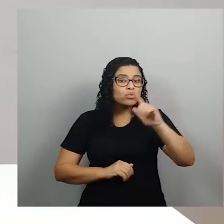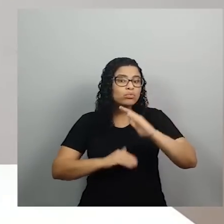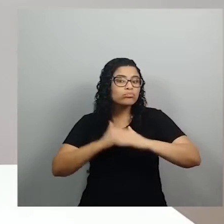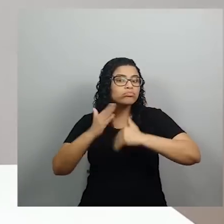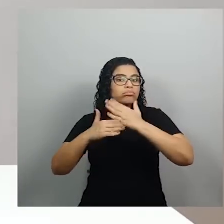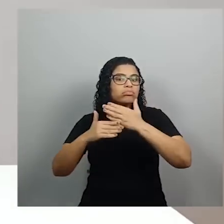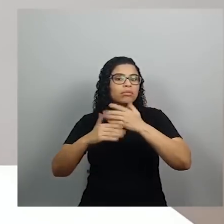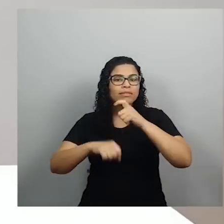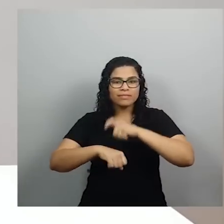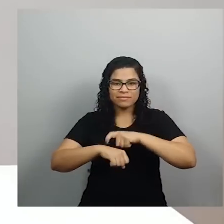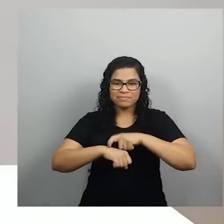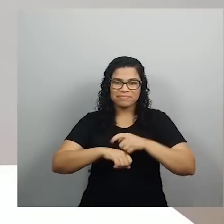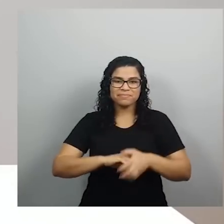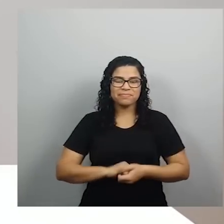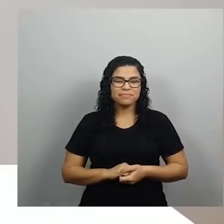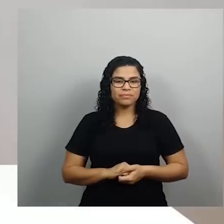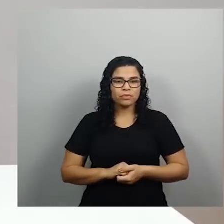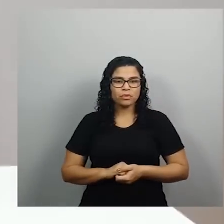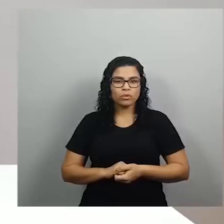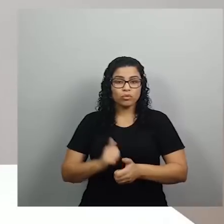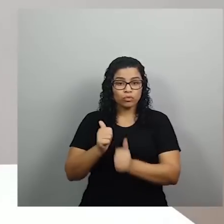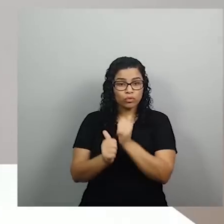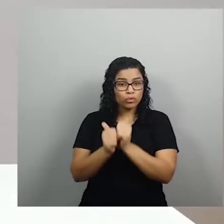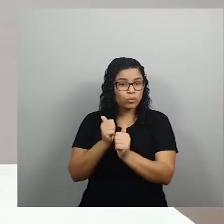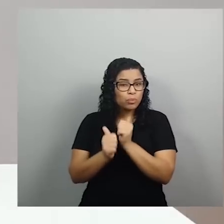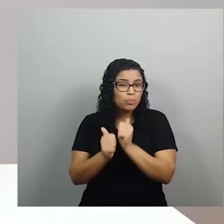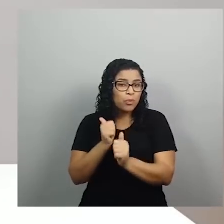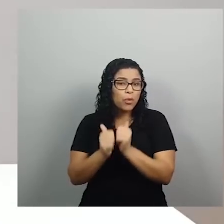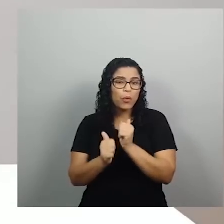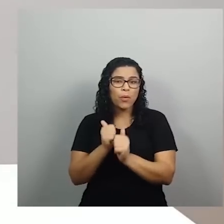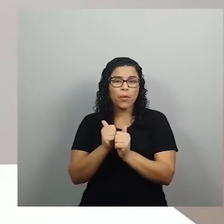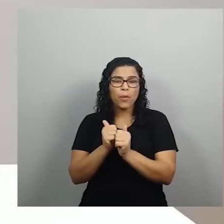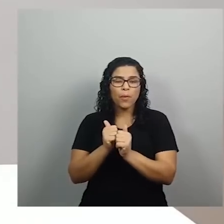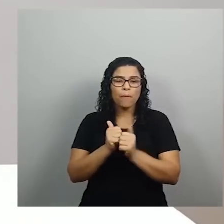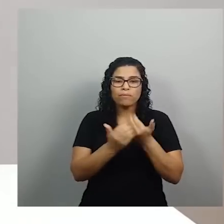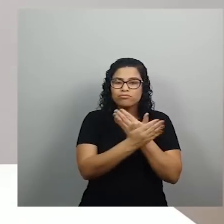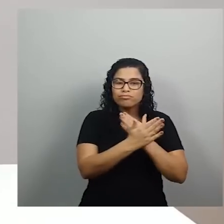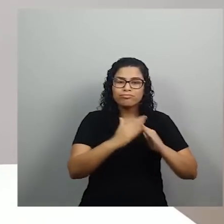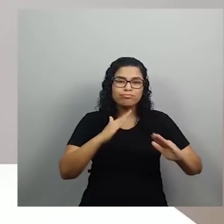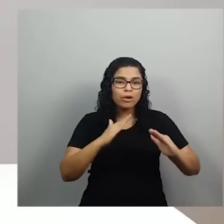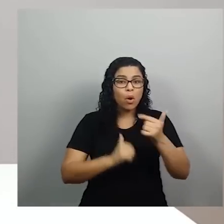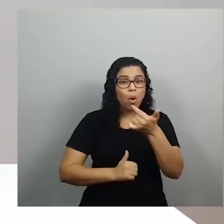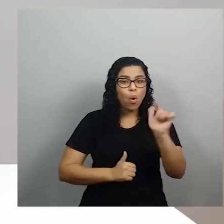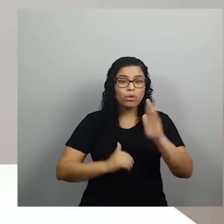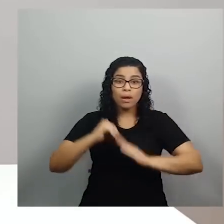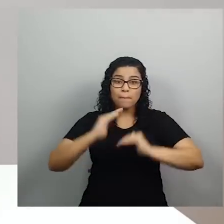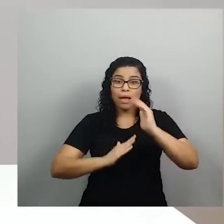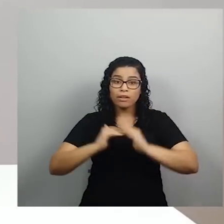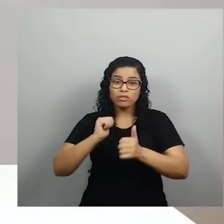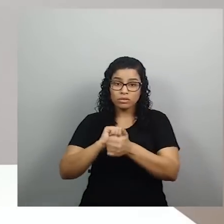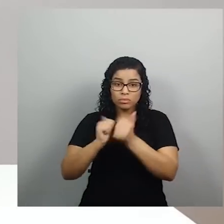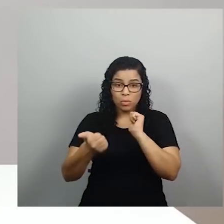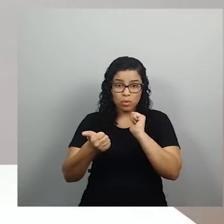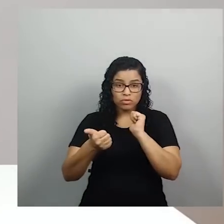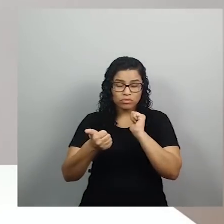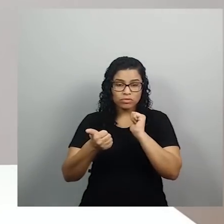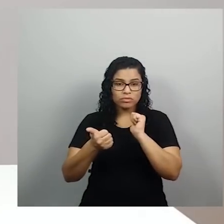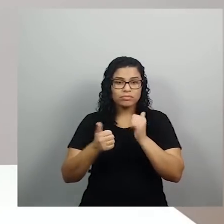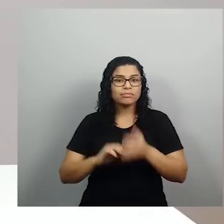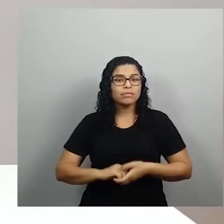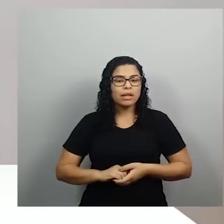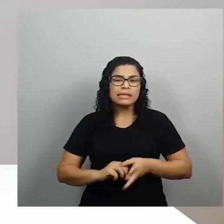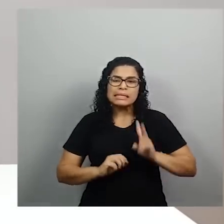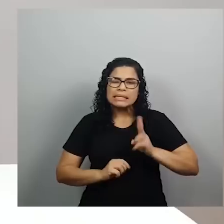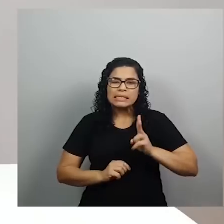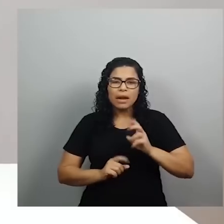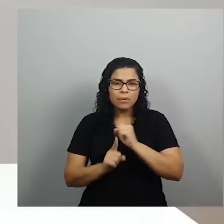conquistando ao longo do tempo. Jogar futebol, praticar algumas artes marciais, entre outras práticas esportivas, foram